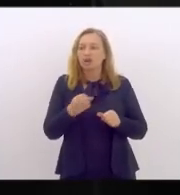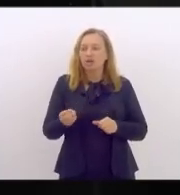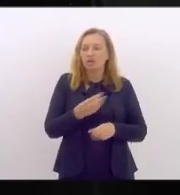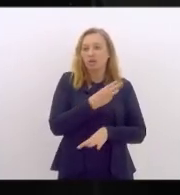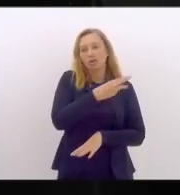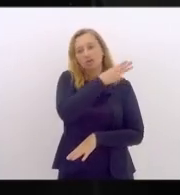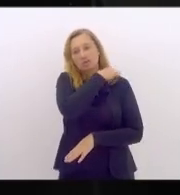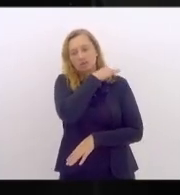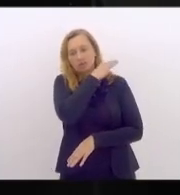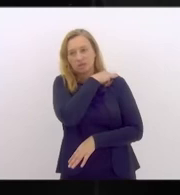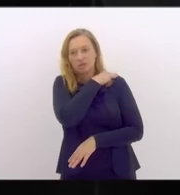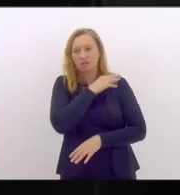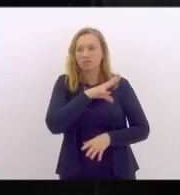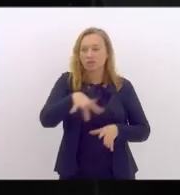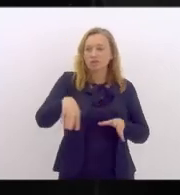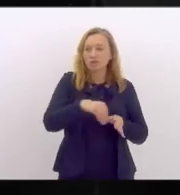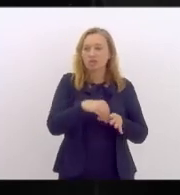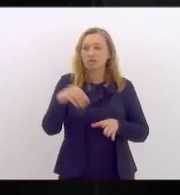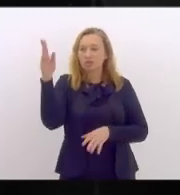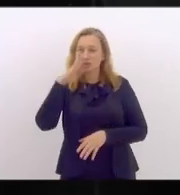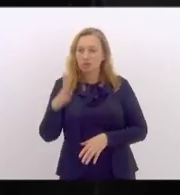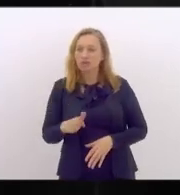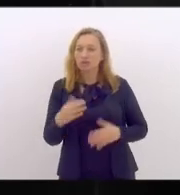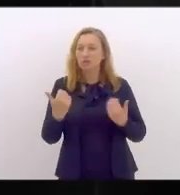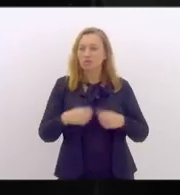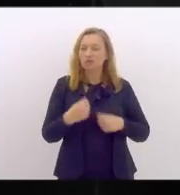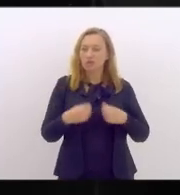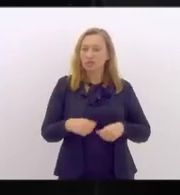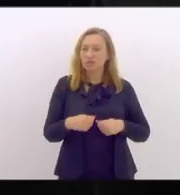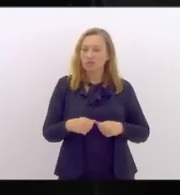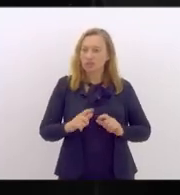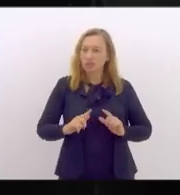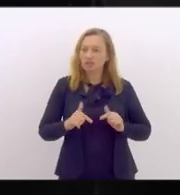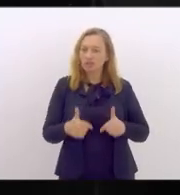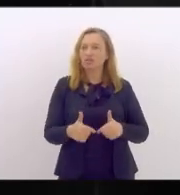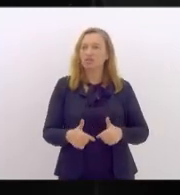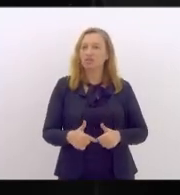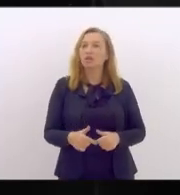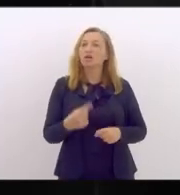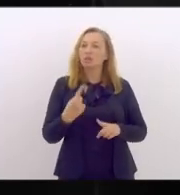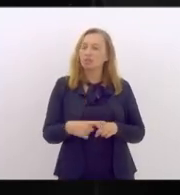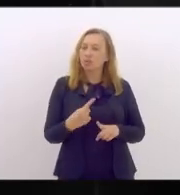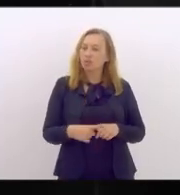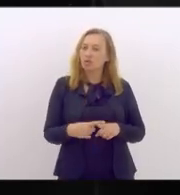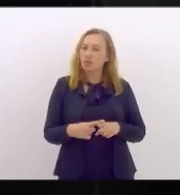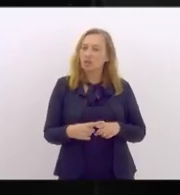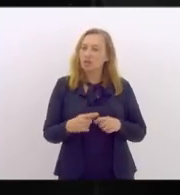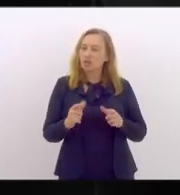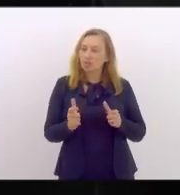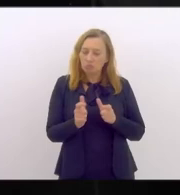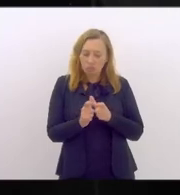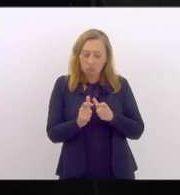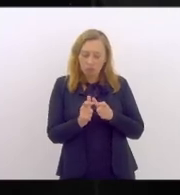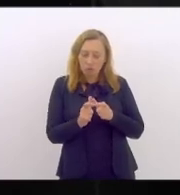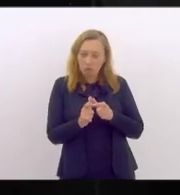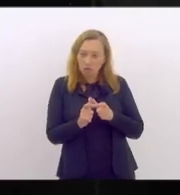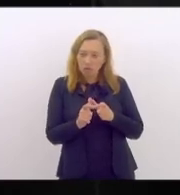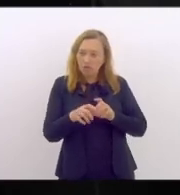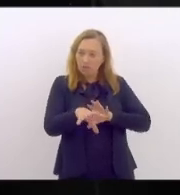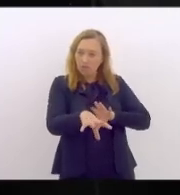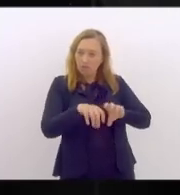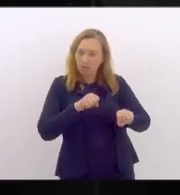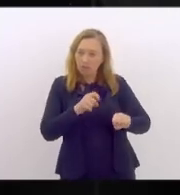tal qual ela foi implementada no Brasil tem que ser revogada porque ela pequena formação da nossa da nossa juventude